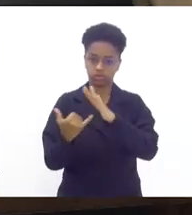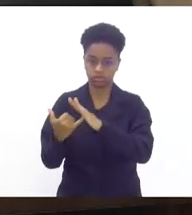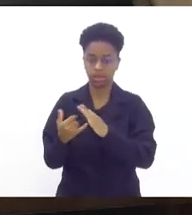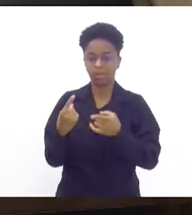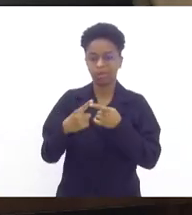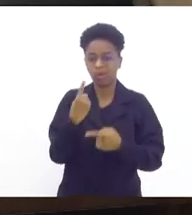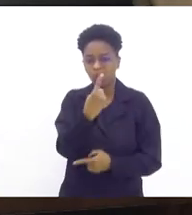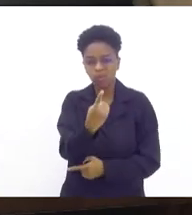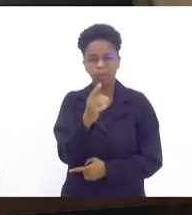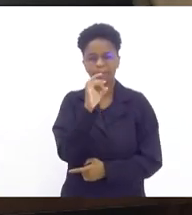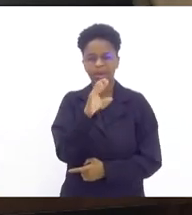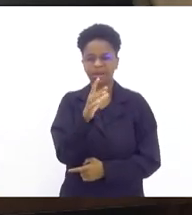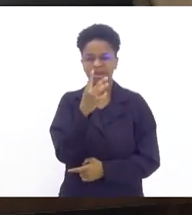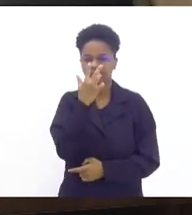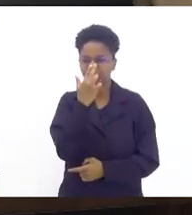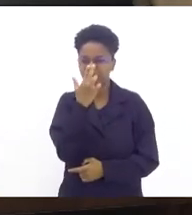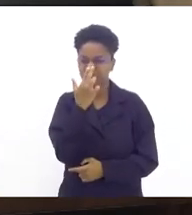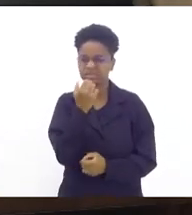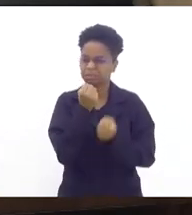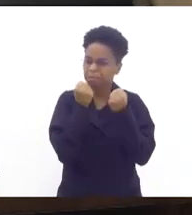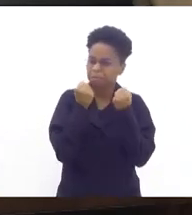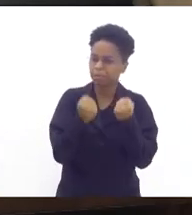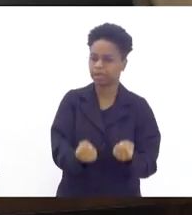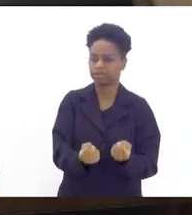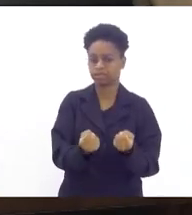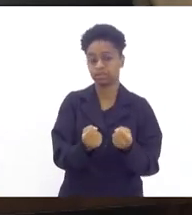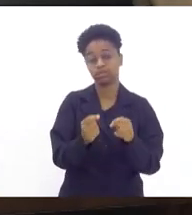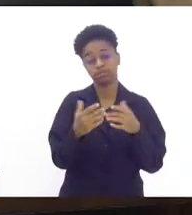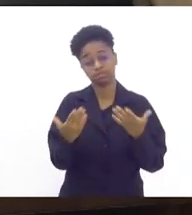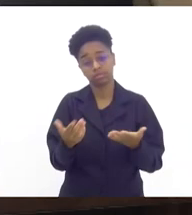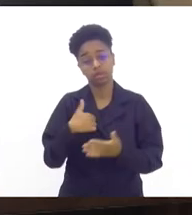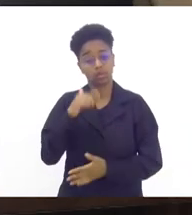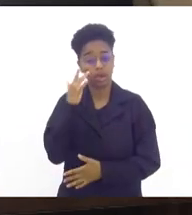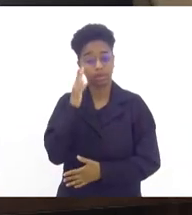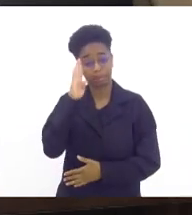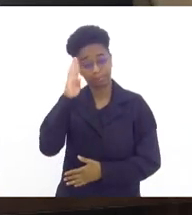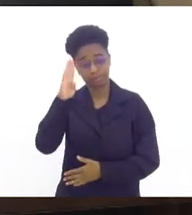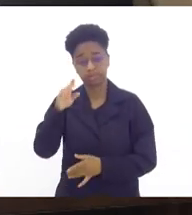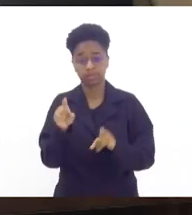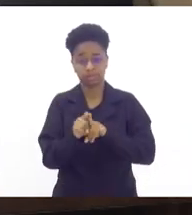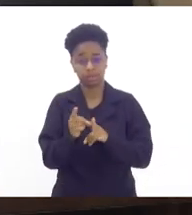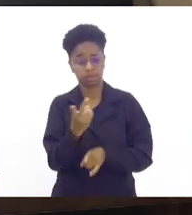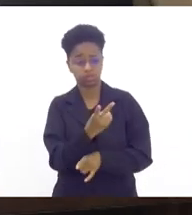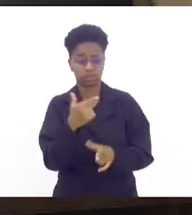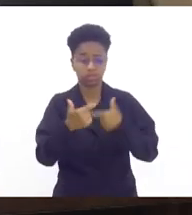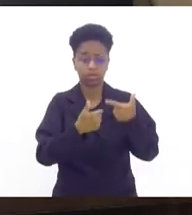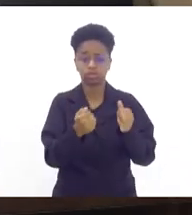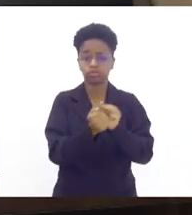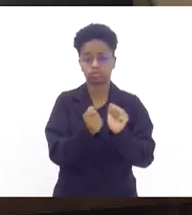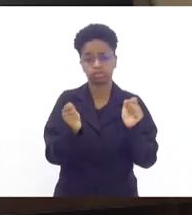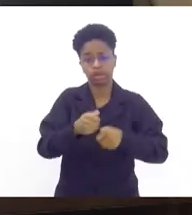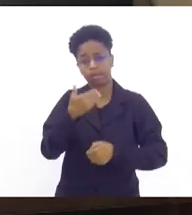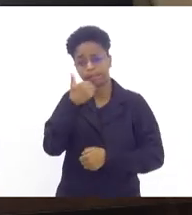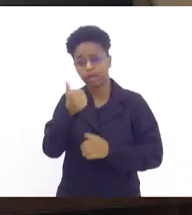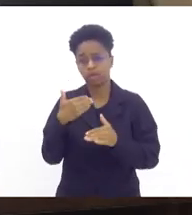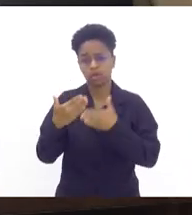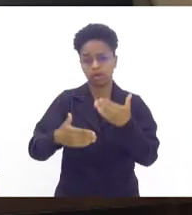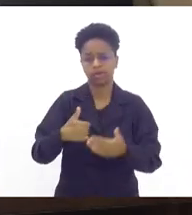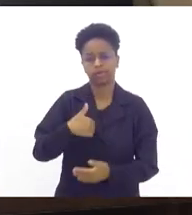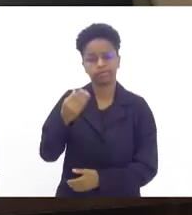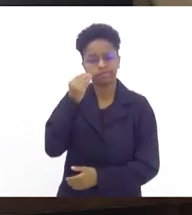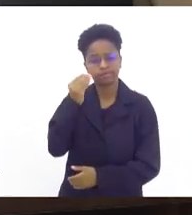sobrecarregado né então eu acho que isso é fundamental também para que isso se desenvolva bem Tá eu vou acelerar aqui